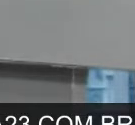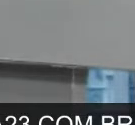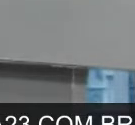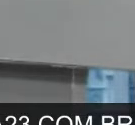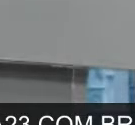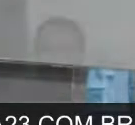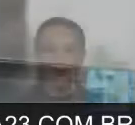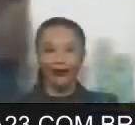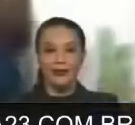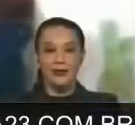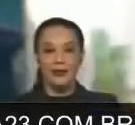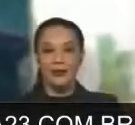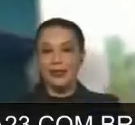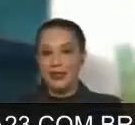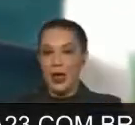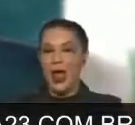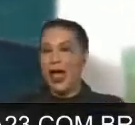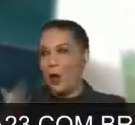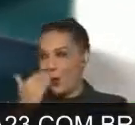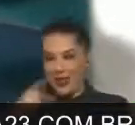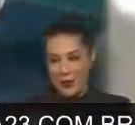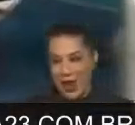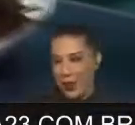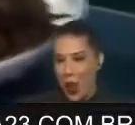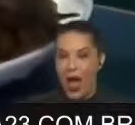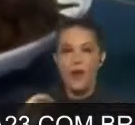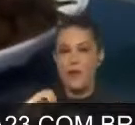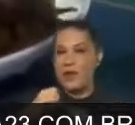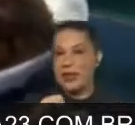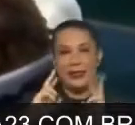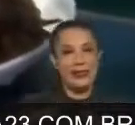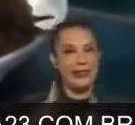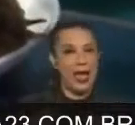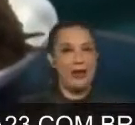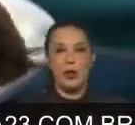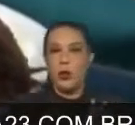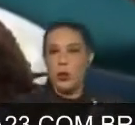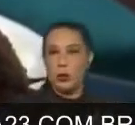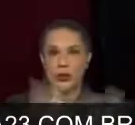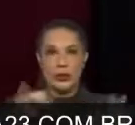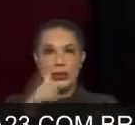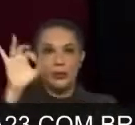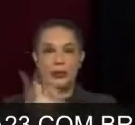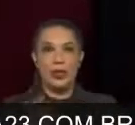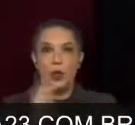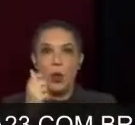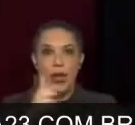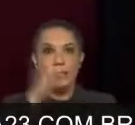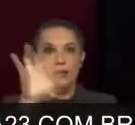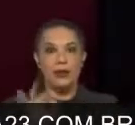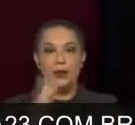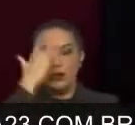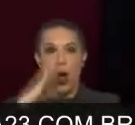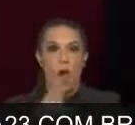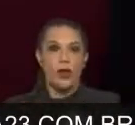fraude denunciaram a situação e é coisa séria. O homem acabou respondendo aí, vai responder criminalmente.